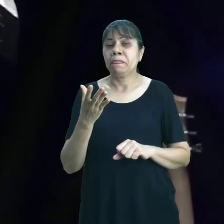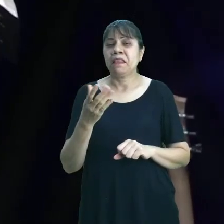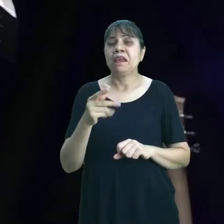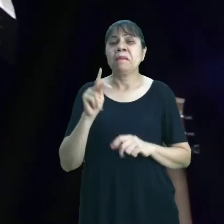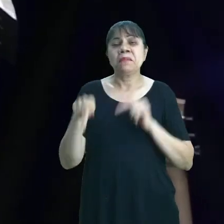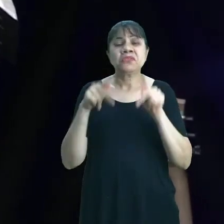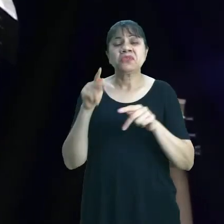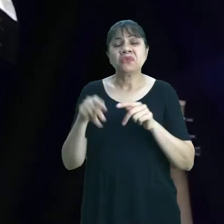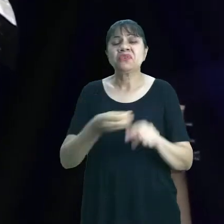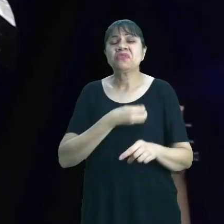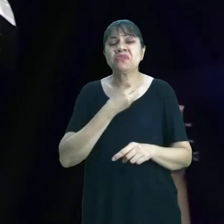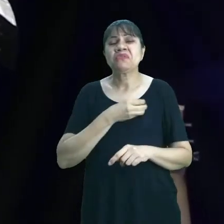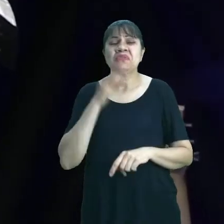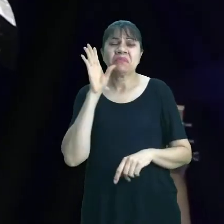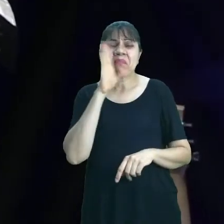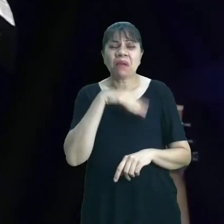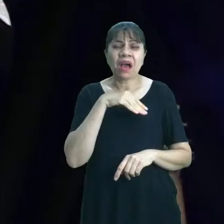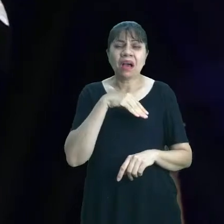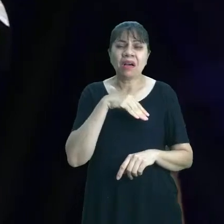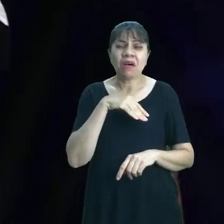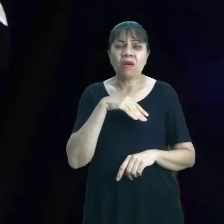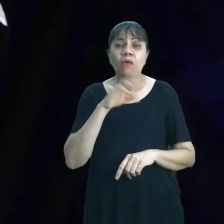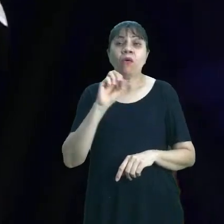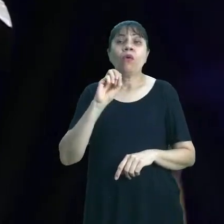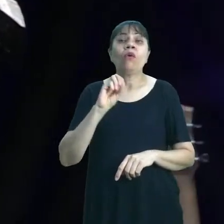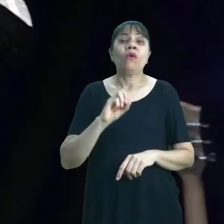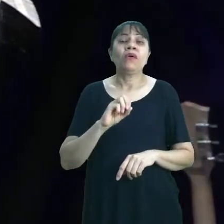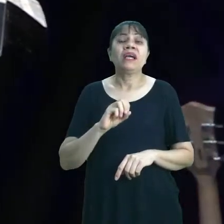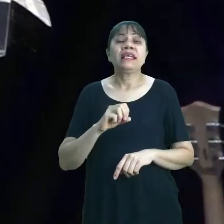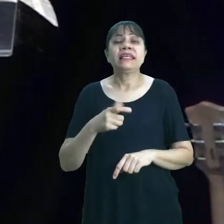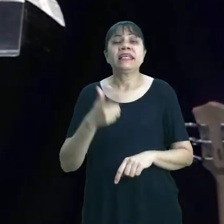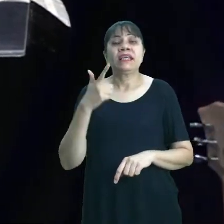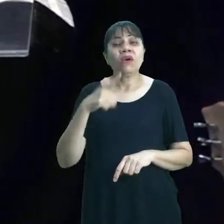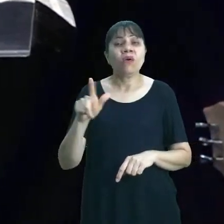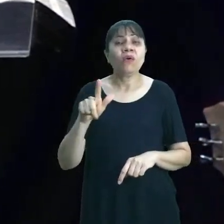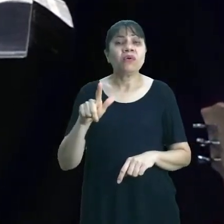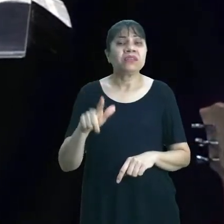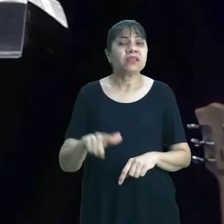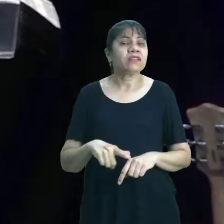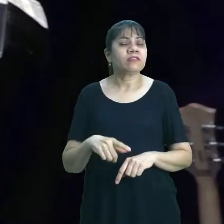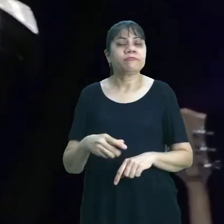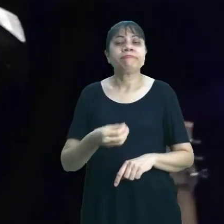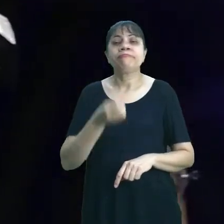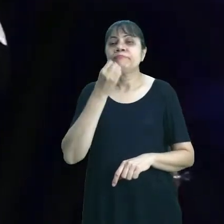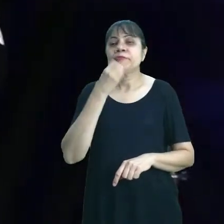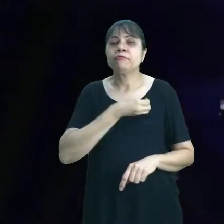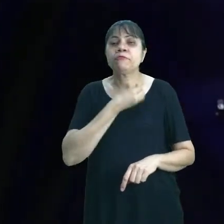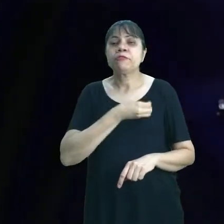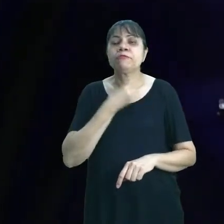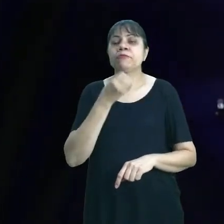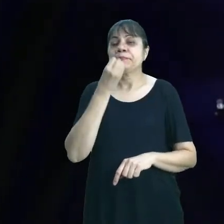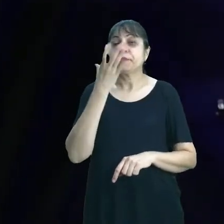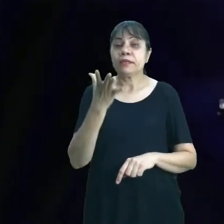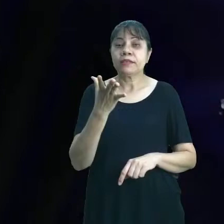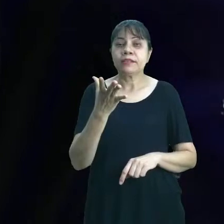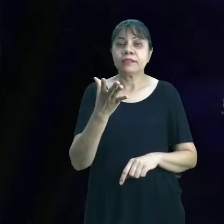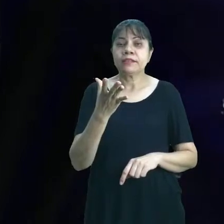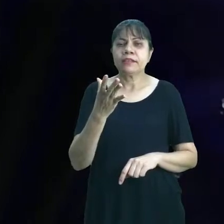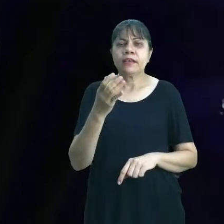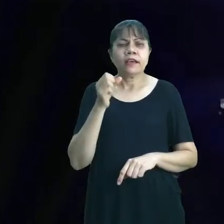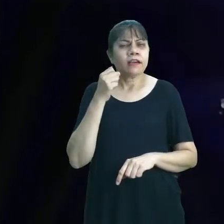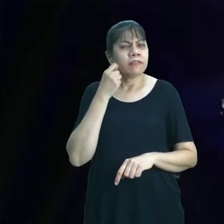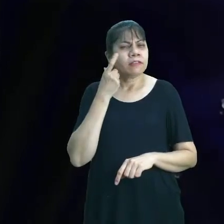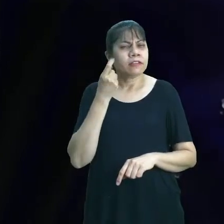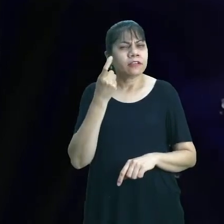E é interessante que apenas no último capítulo, que é no capítulo